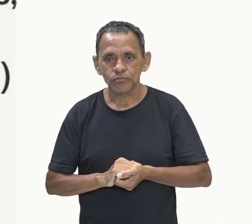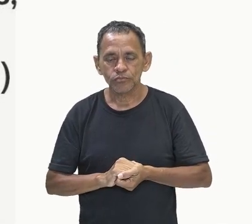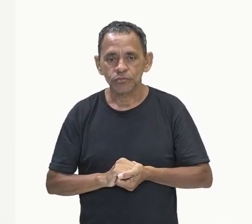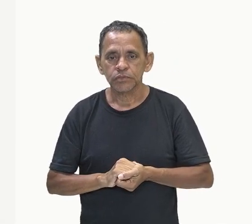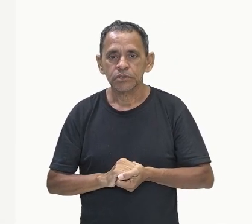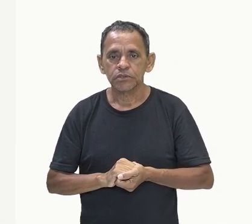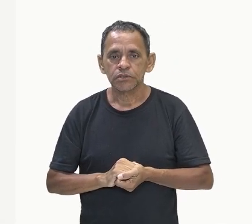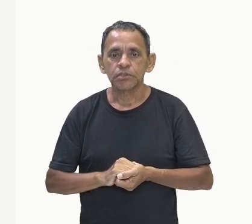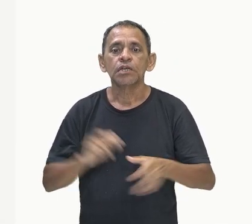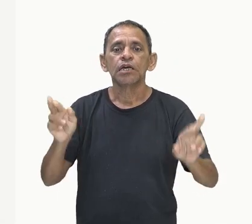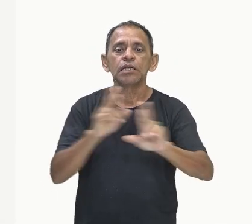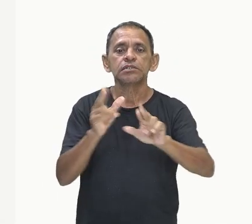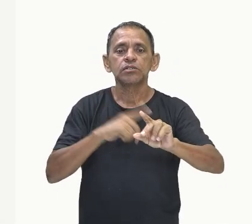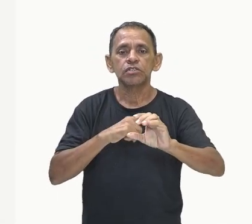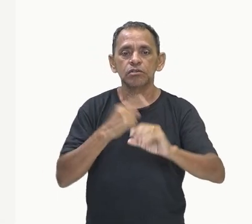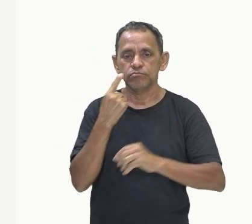metros.